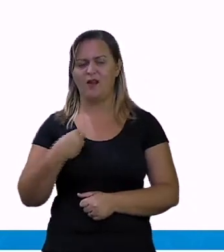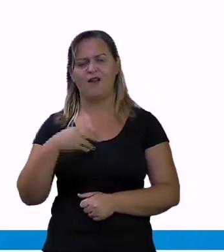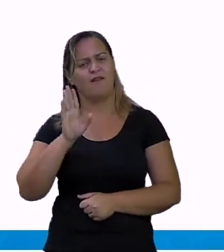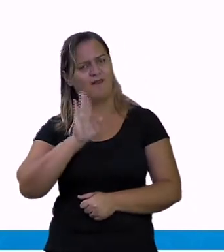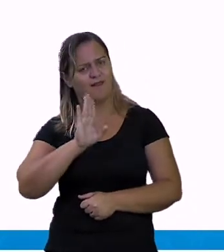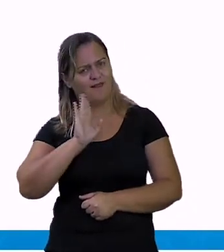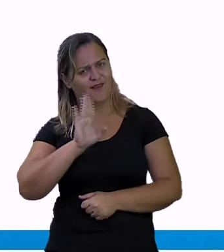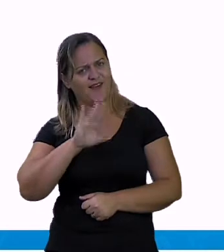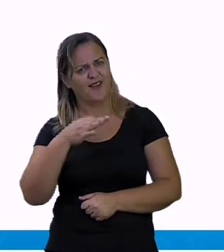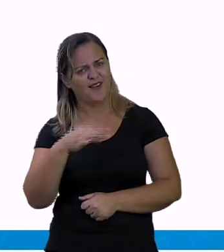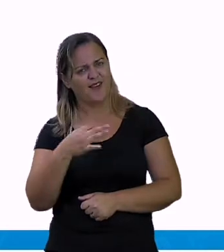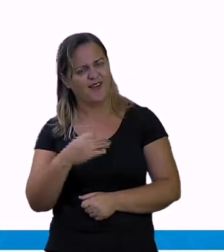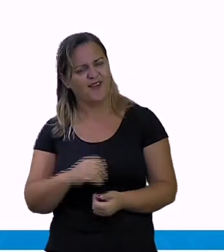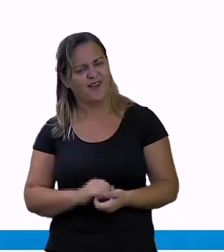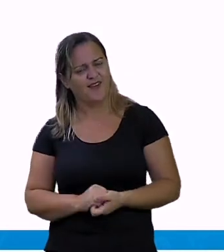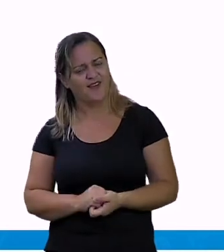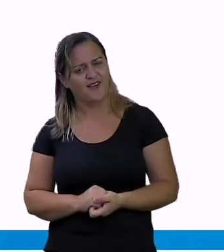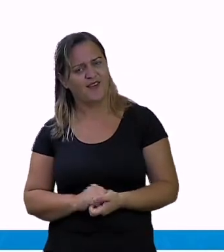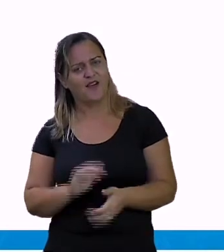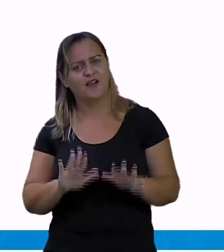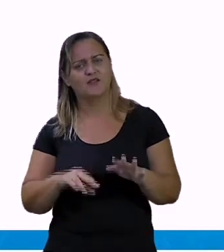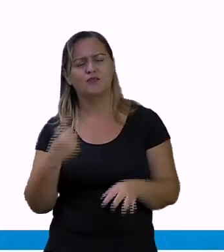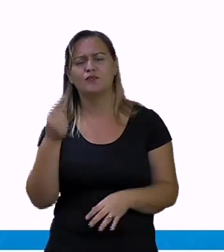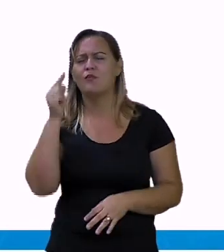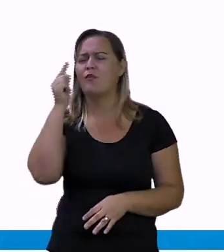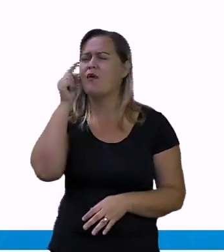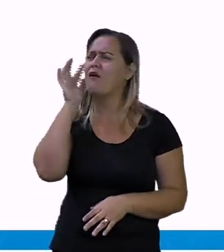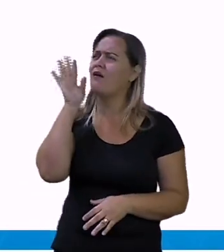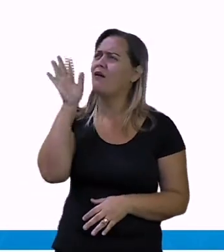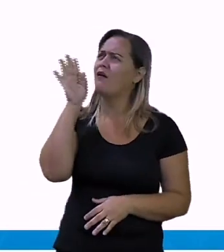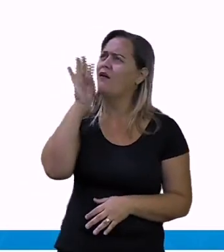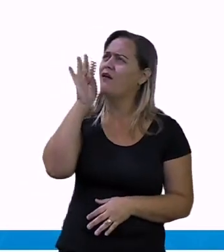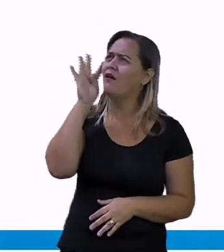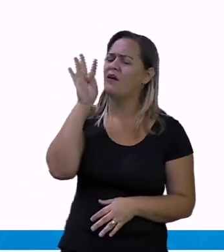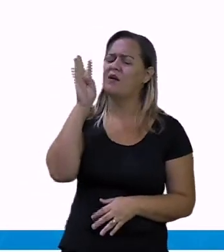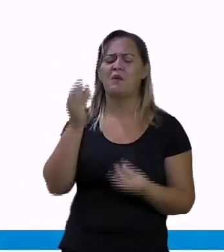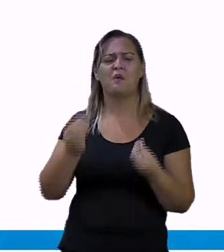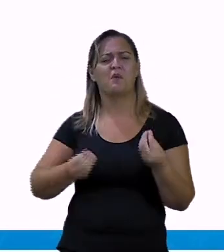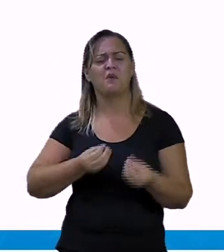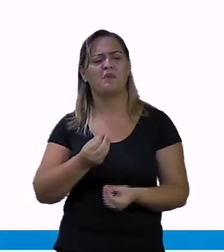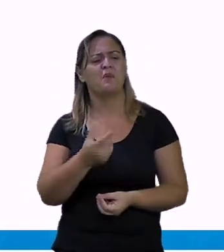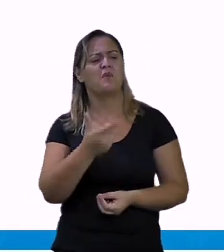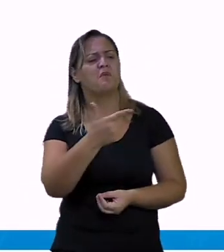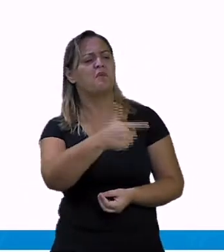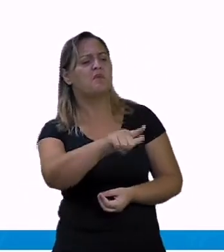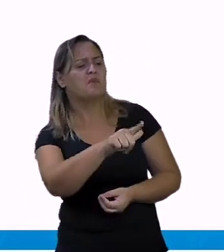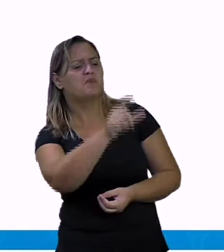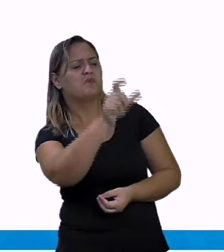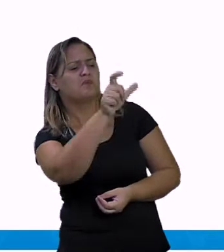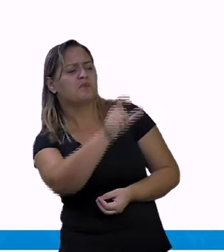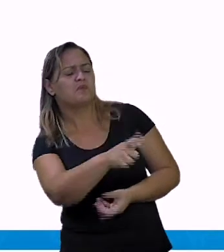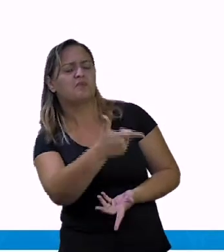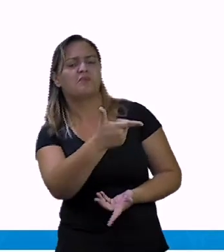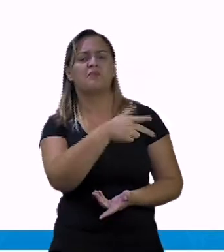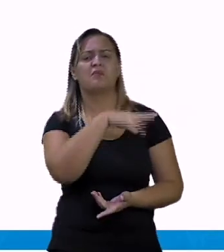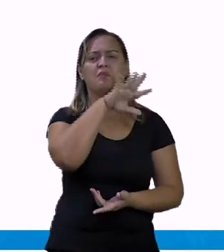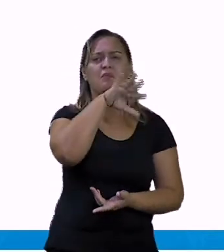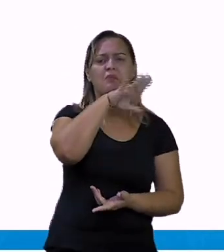de entender. Às vezes a gente fica imaginando como que os outros seres conseguem se reproduzir, não é